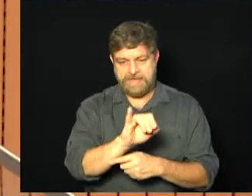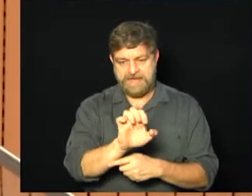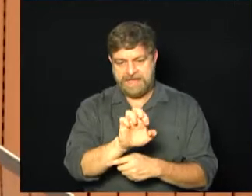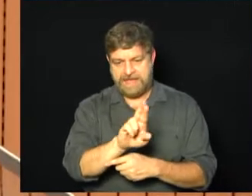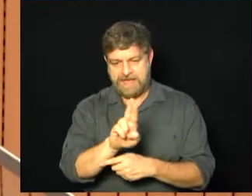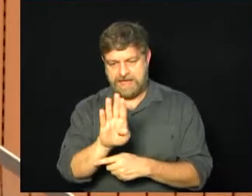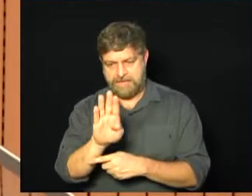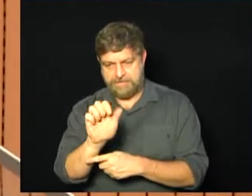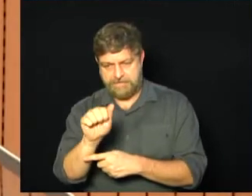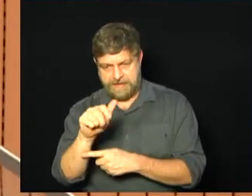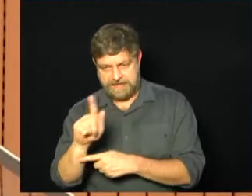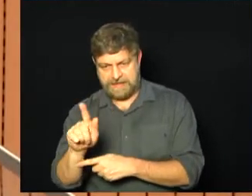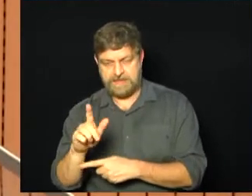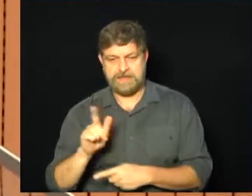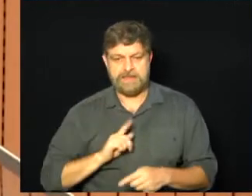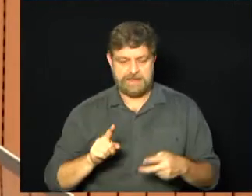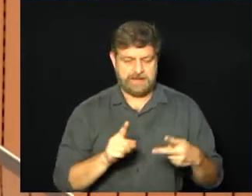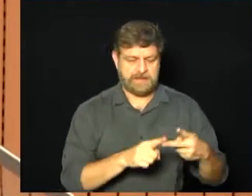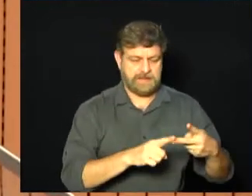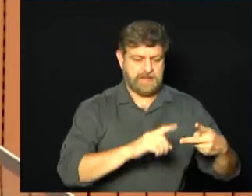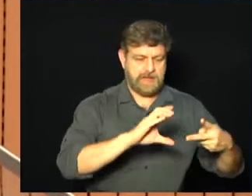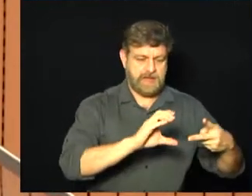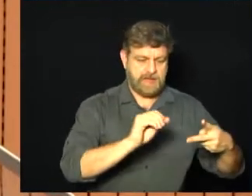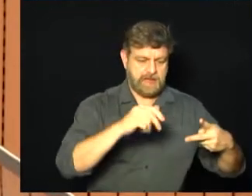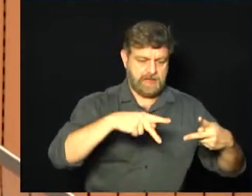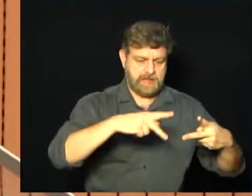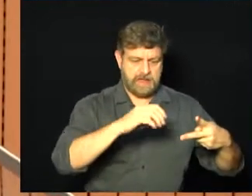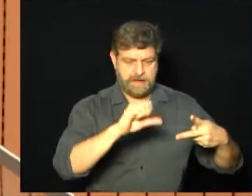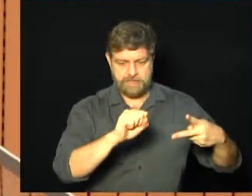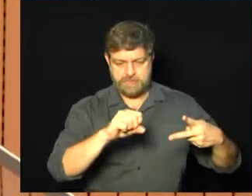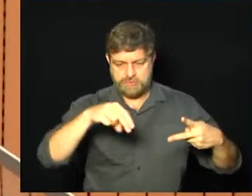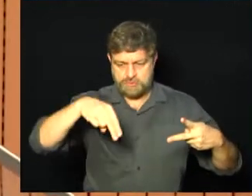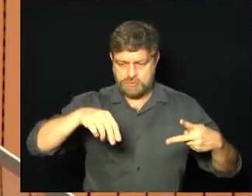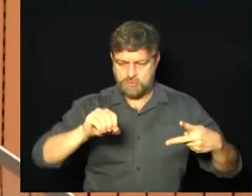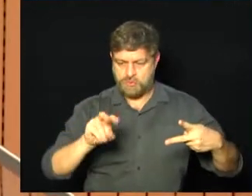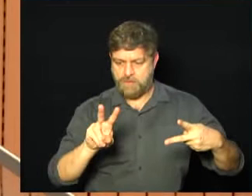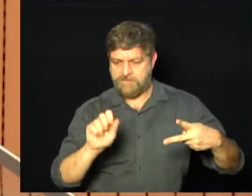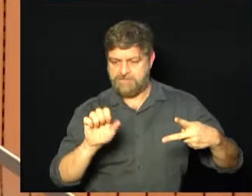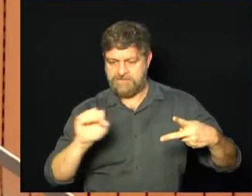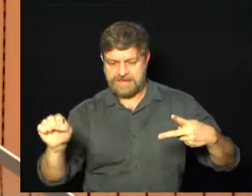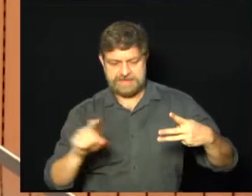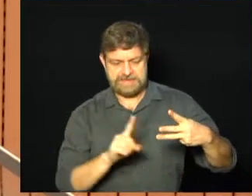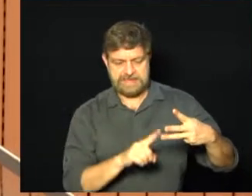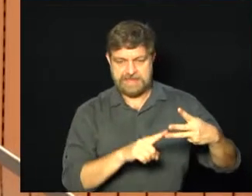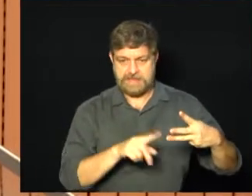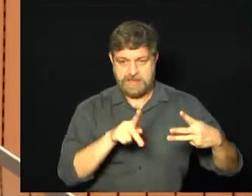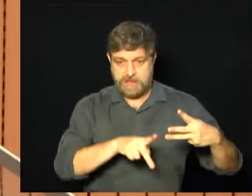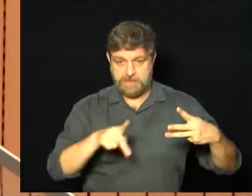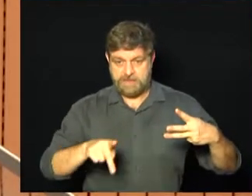advogado e polímata José Campos Novaes e o escritor, poeta e professor Henrique Maximiano Coelho